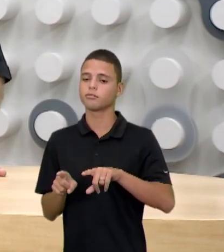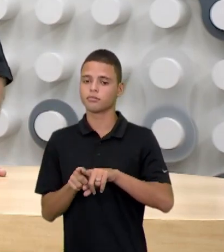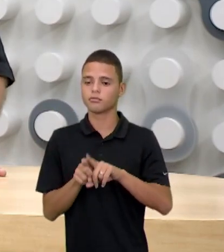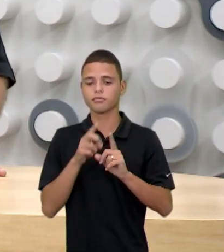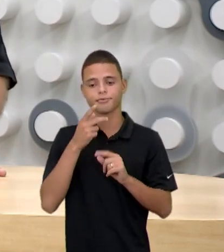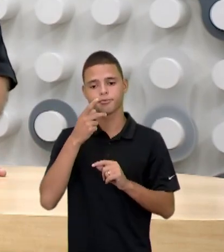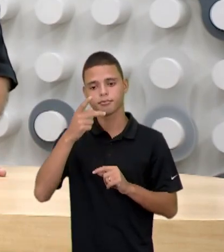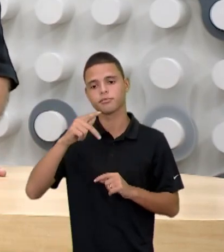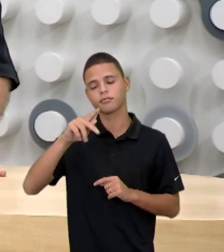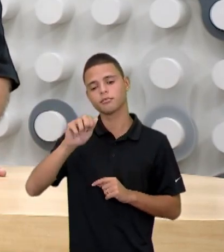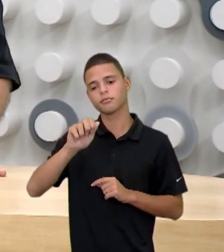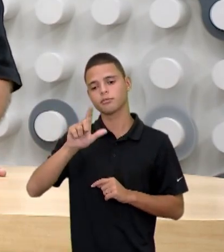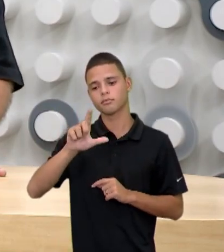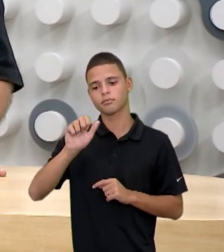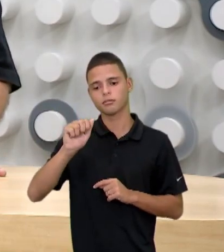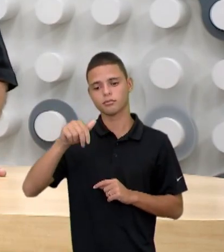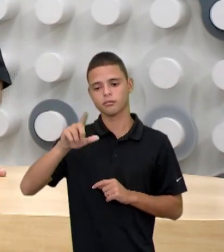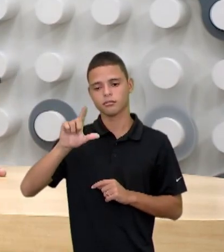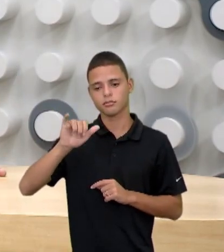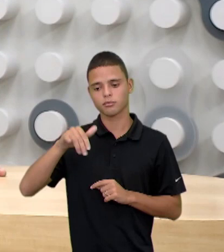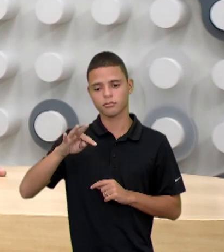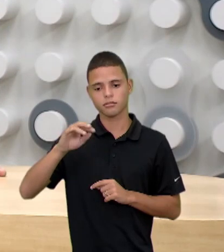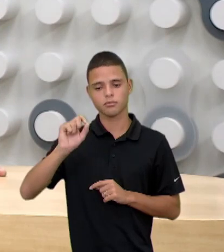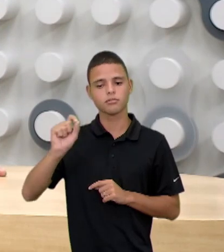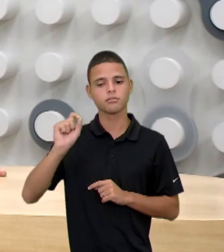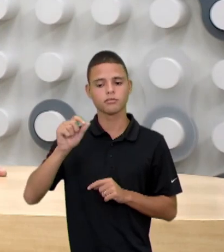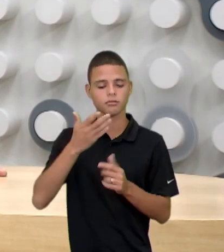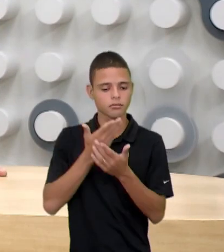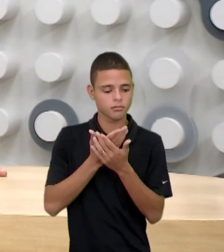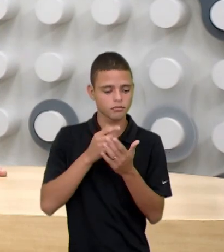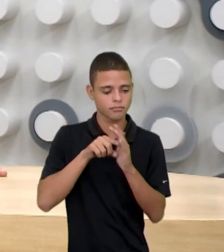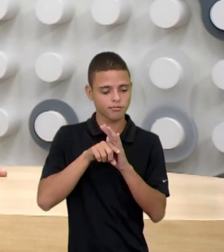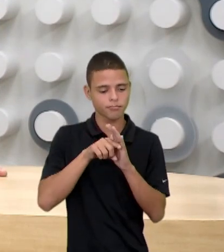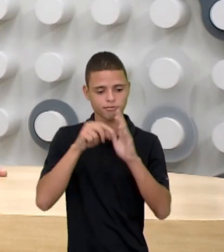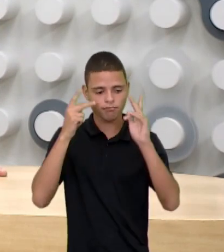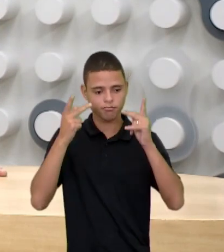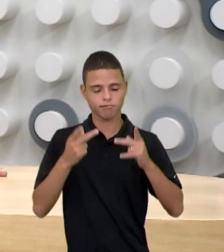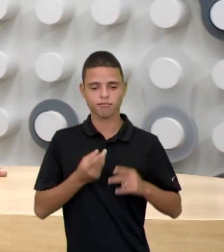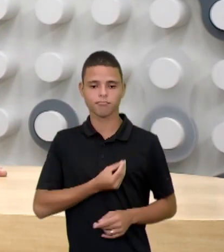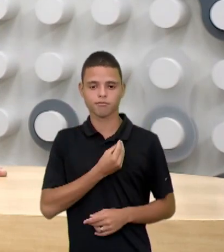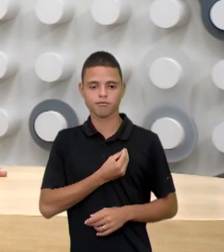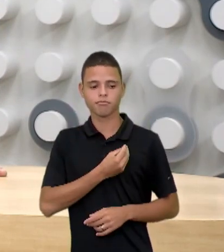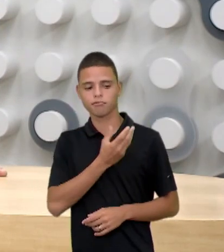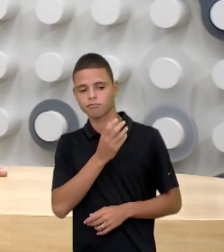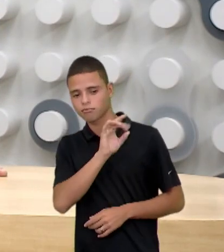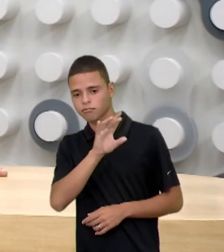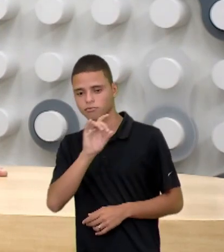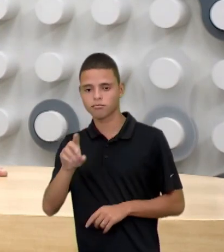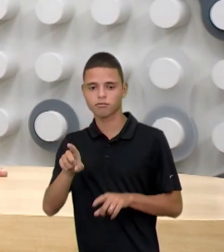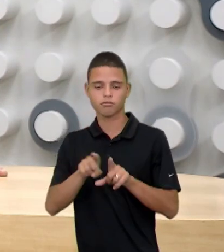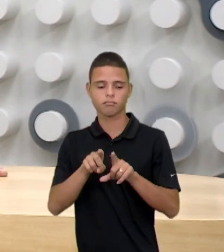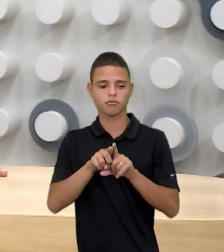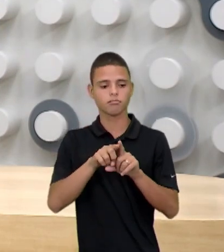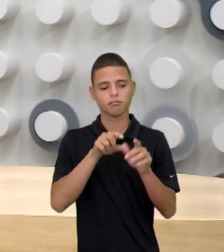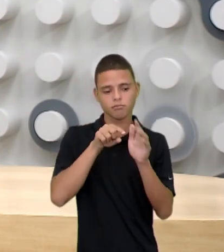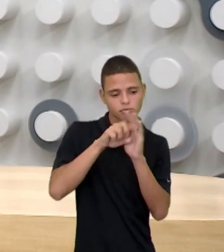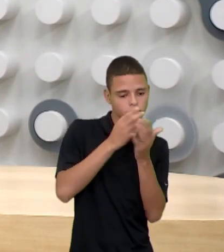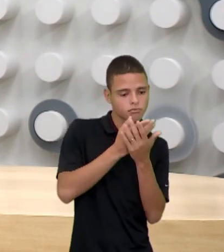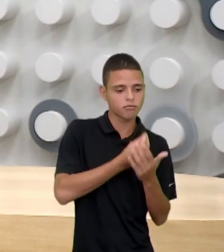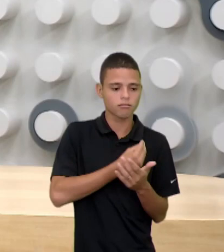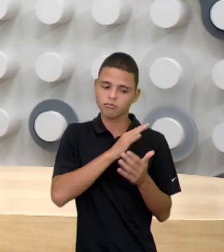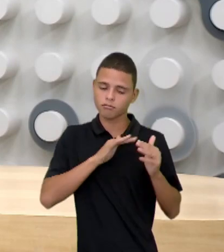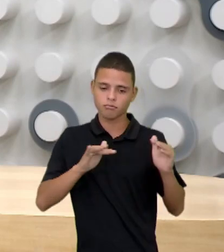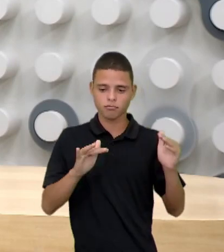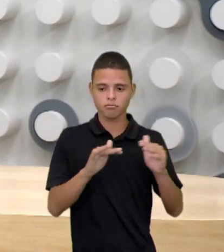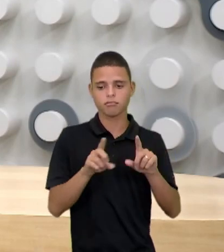a paleontologia, né, o estudo aí, né, dos seres vivos, né, e principalmente também da geocronologia, que é